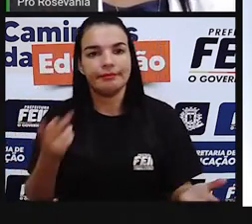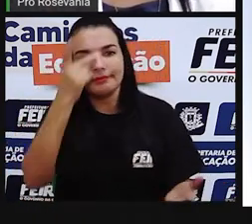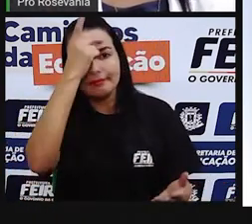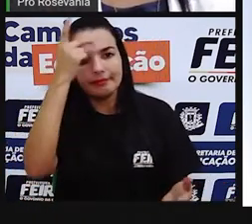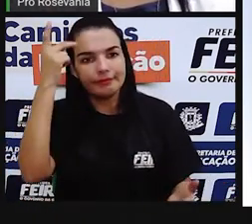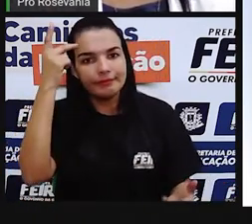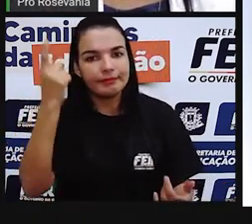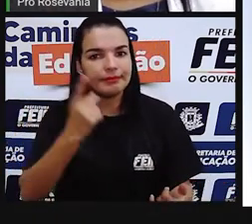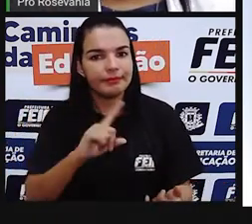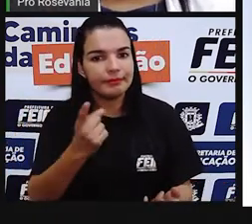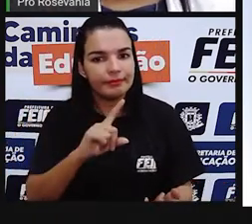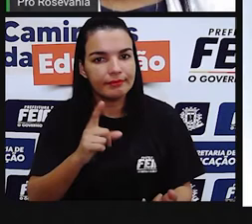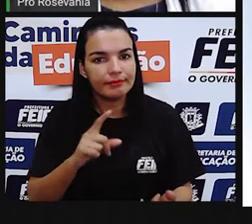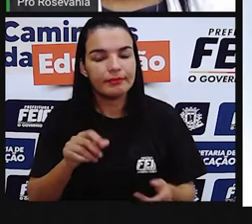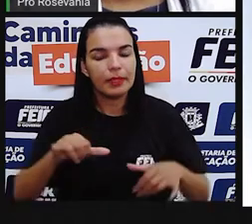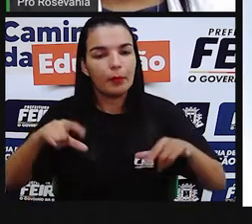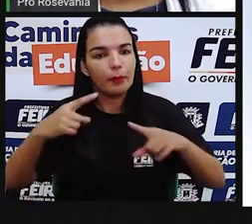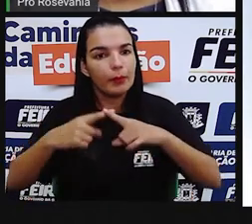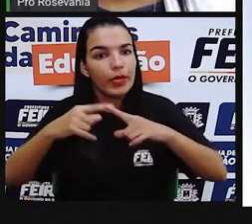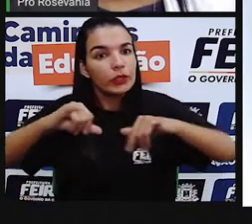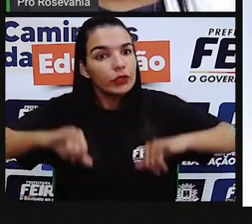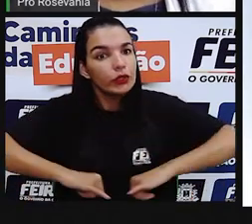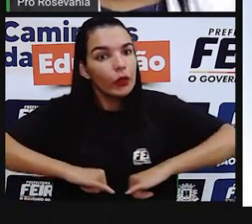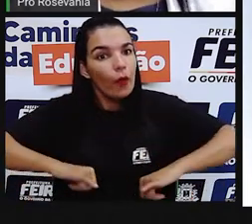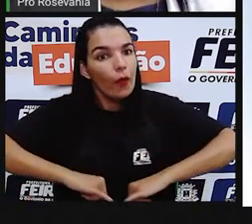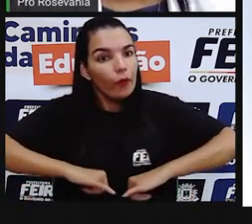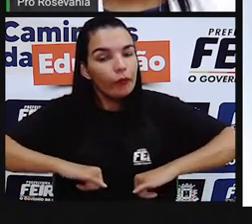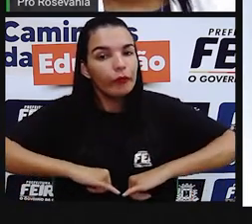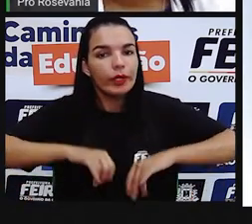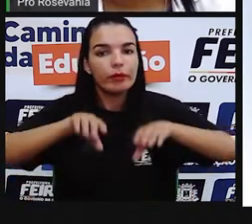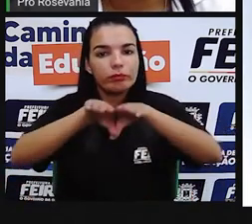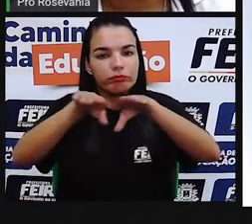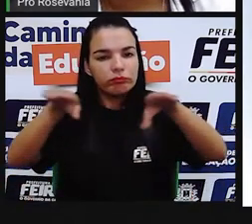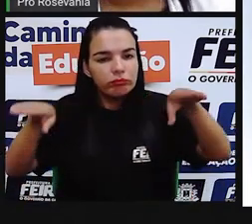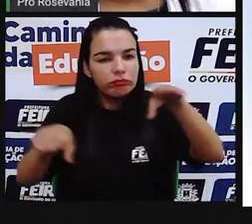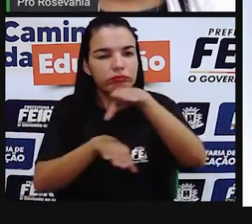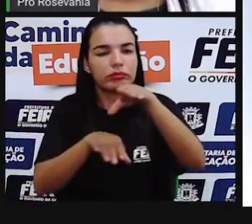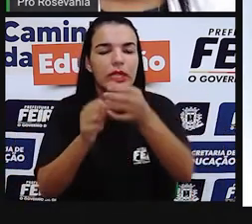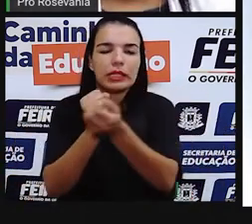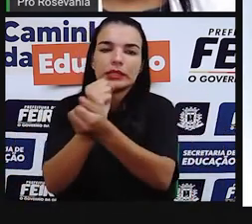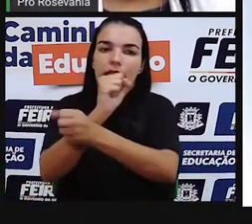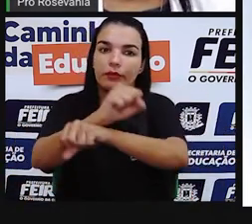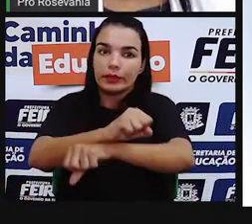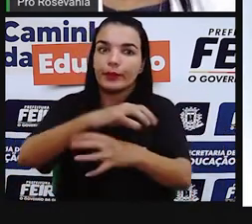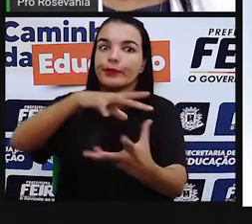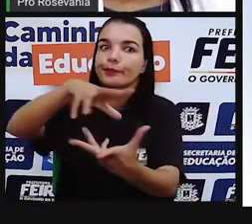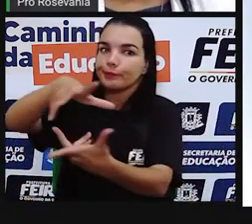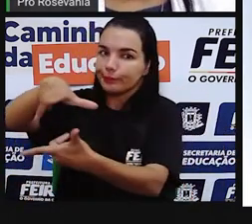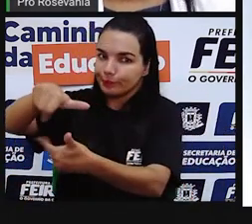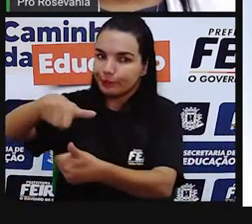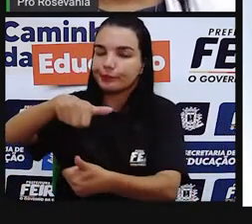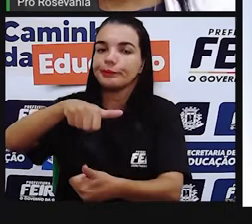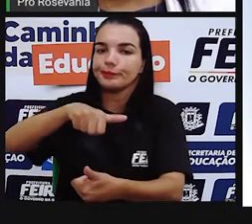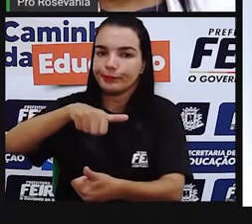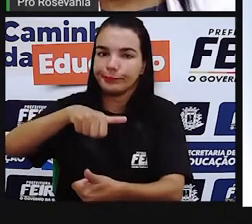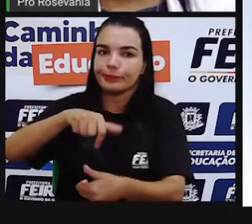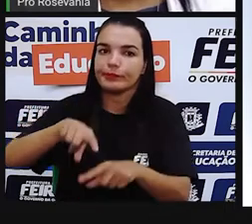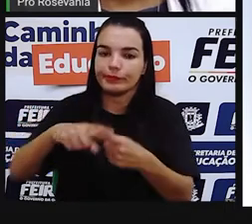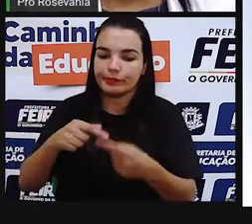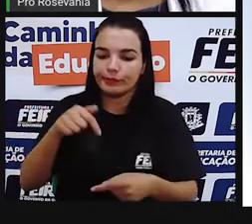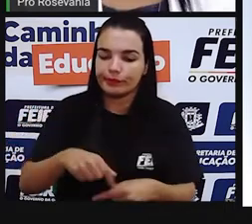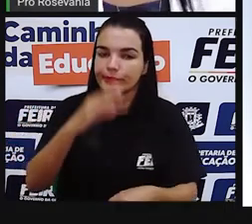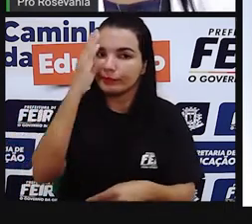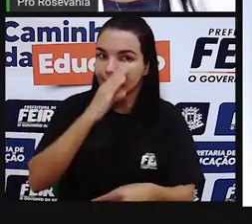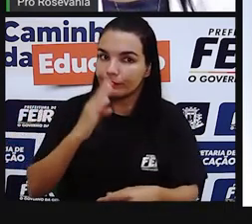realidade sofreu com o processo de escravidão no mundo todo, inclusive aqui no Brasil, eles já chegaram na condição